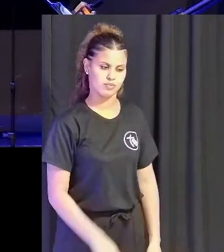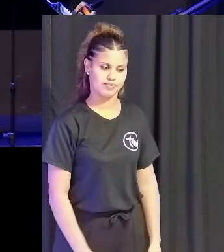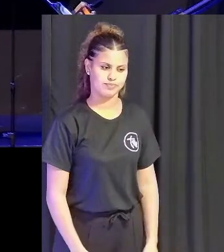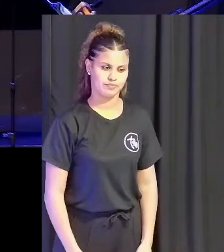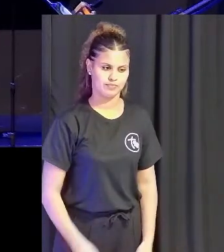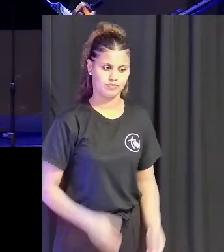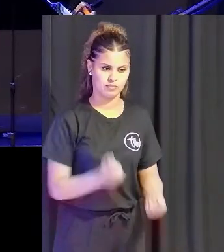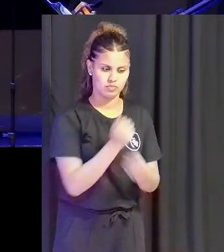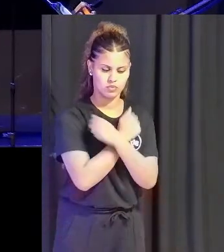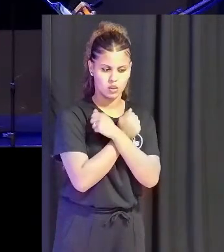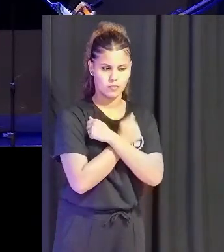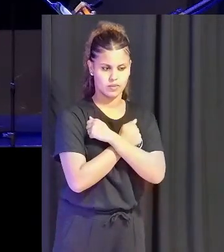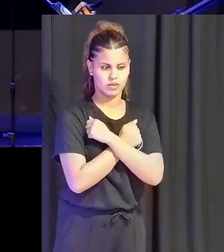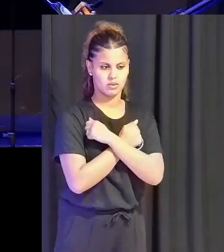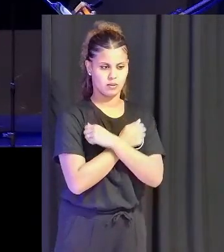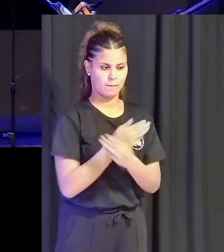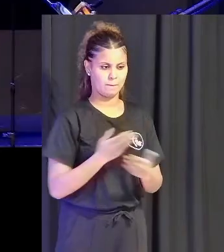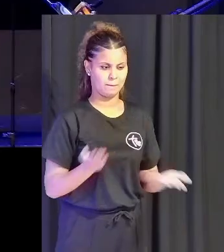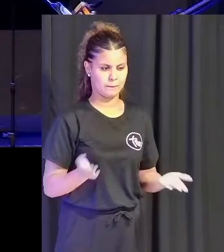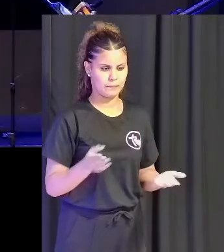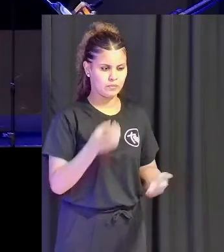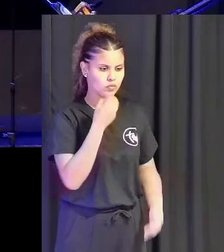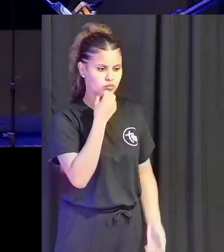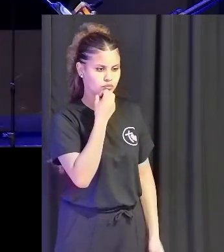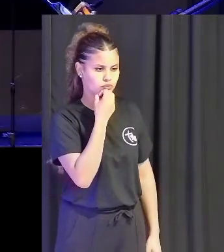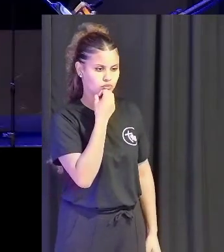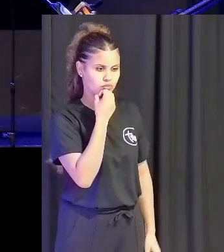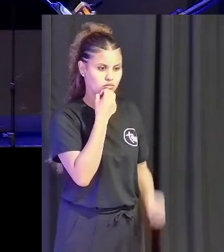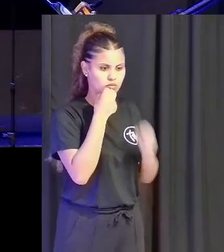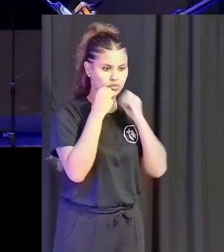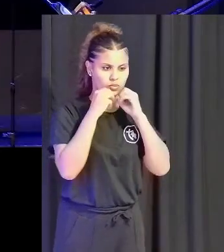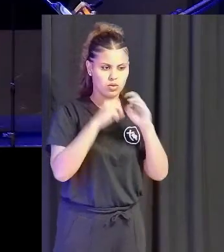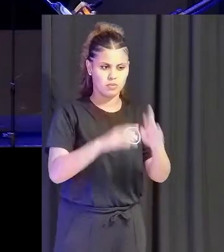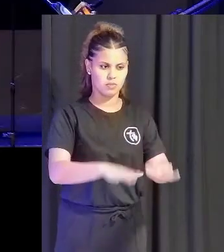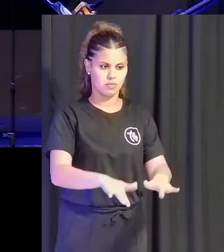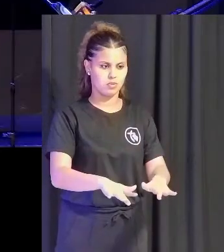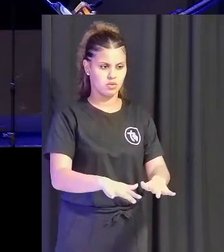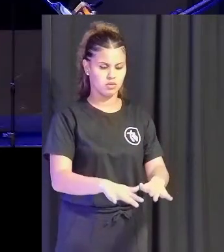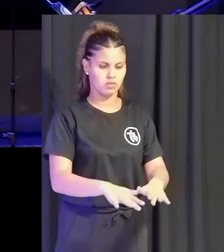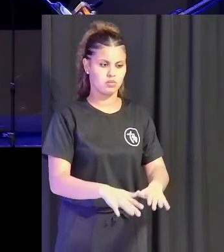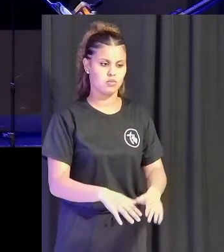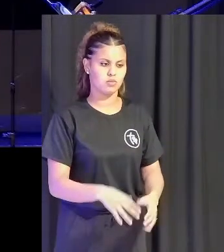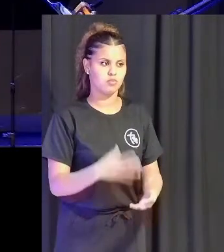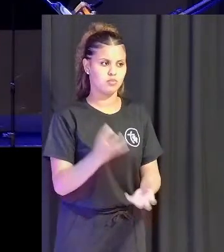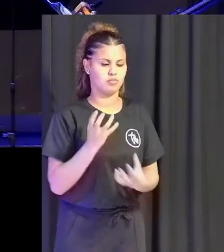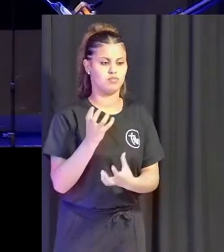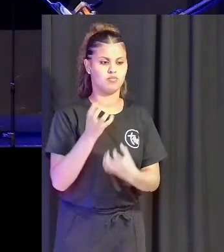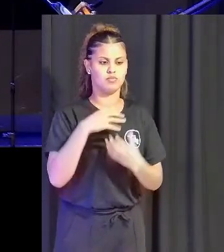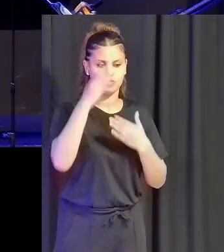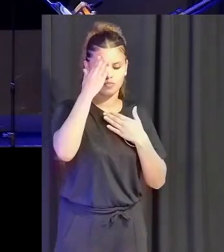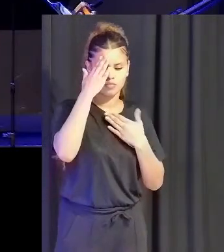se despedir. Então, é uma bênção ver isso. Mas também queria agradecer